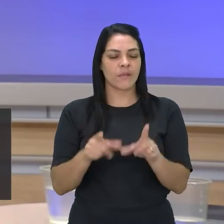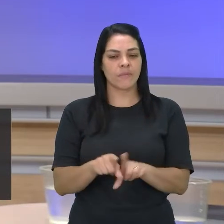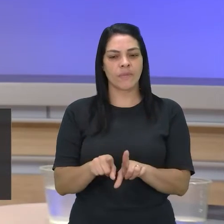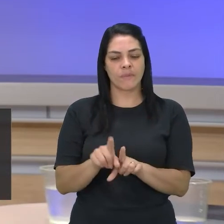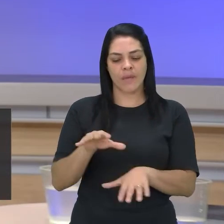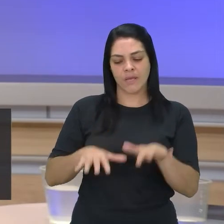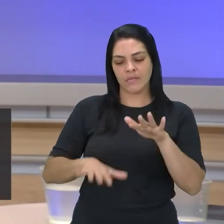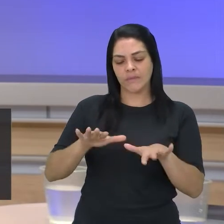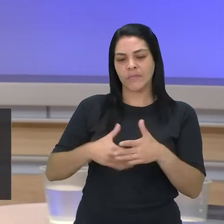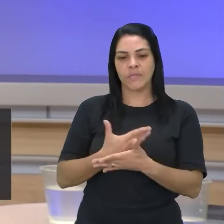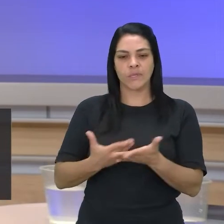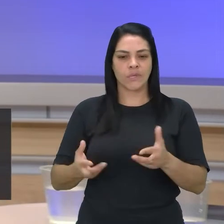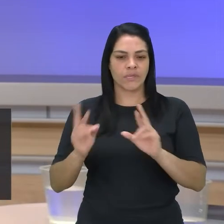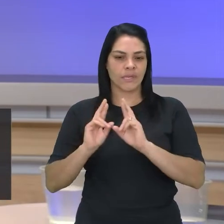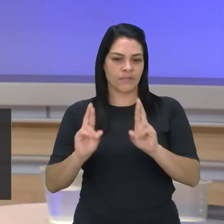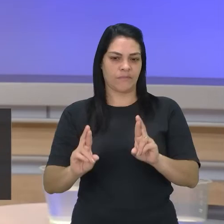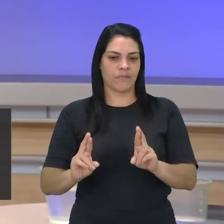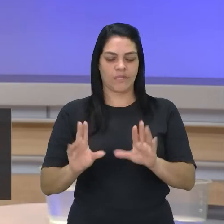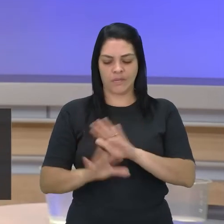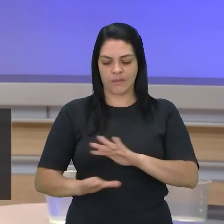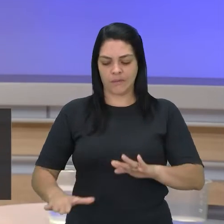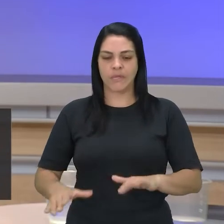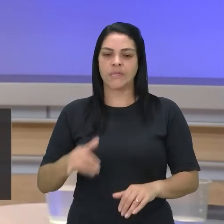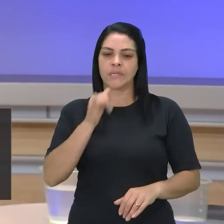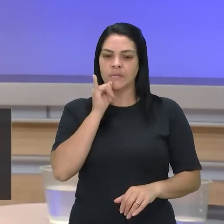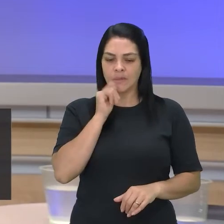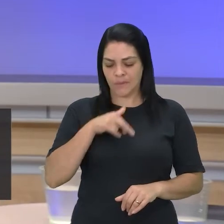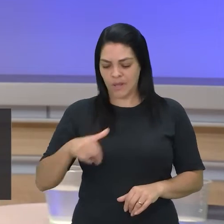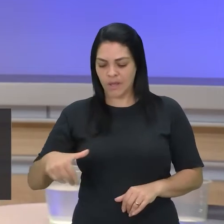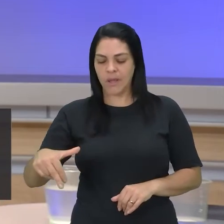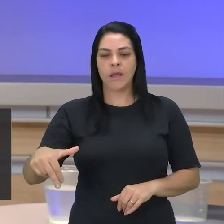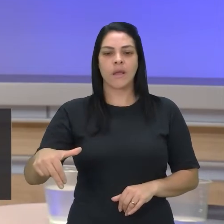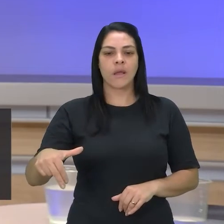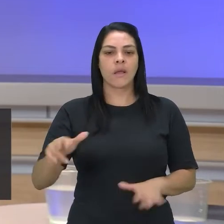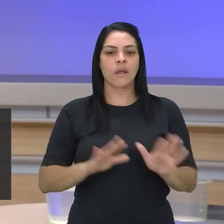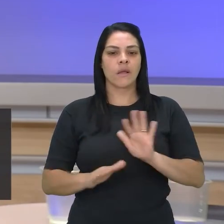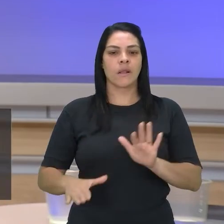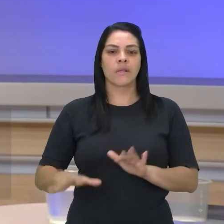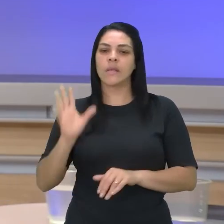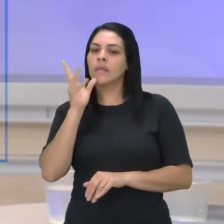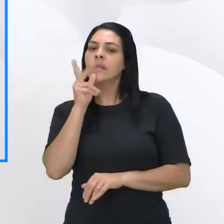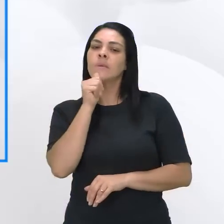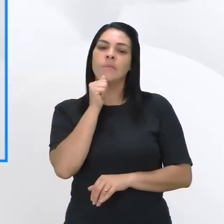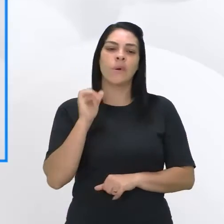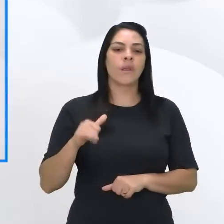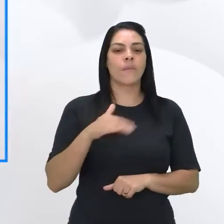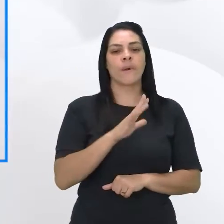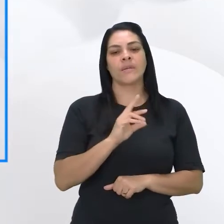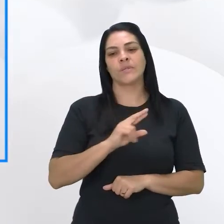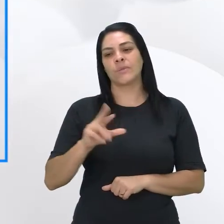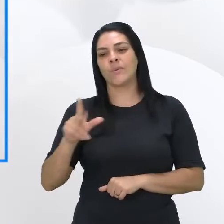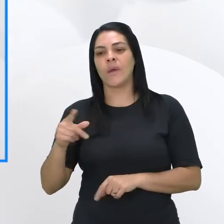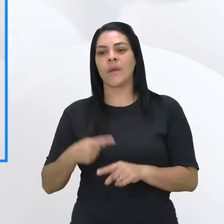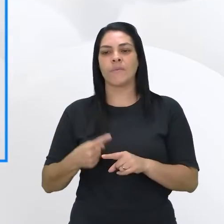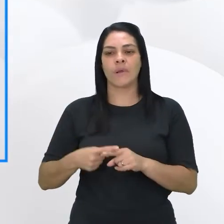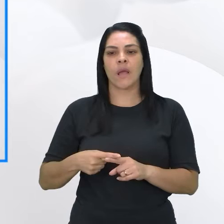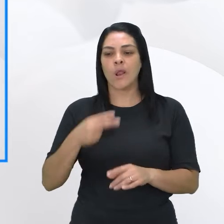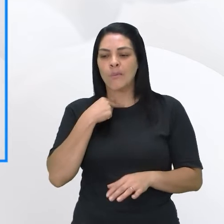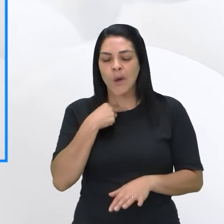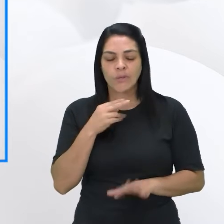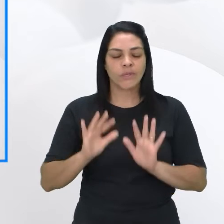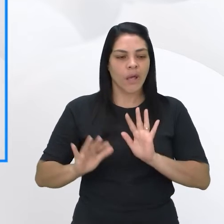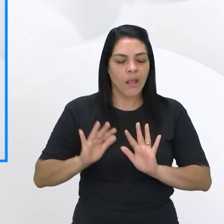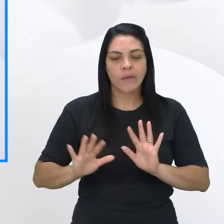vezes, a gente respeita uma criança que, quando a gente está caminhando, essa criança, ela demora um pouco mais, não é porque ela está... Ai, não pode, já está com o